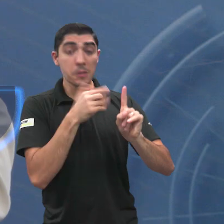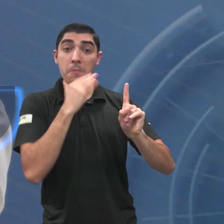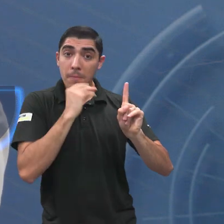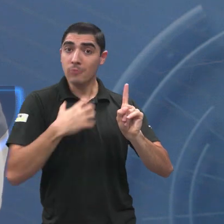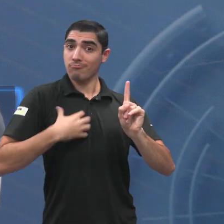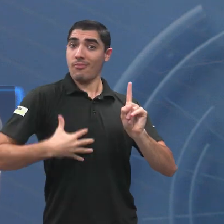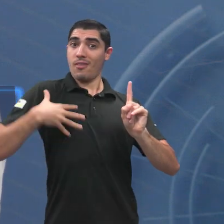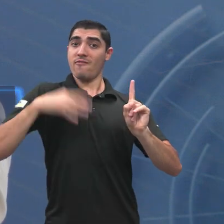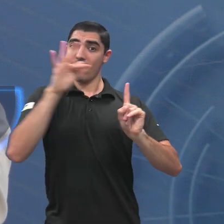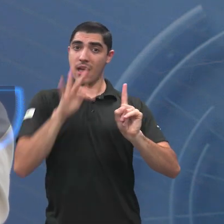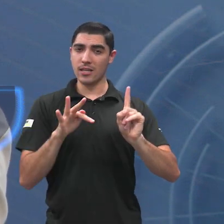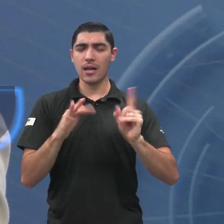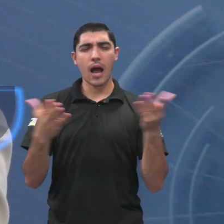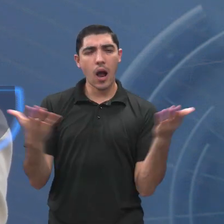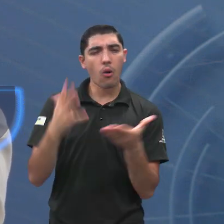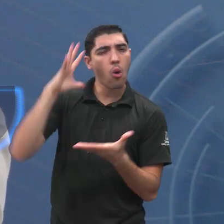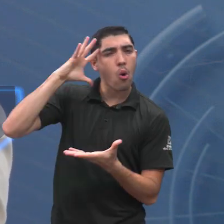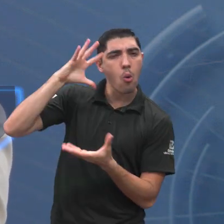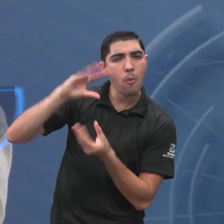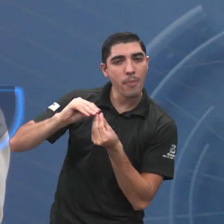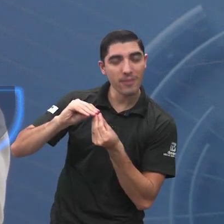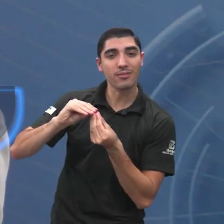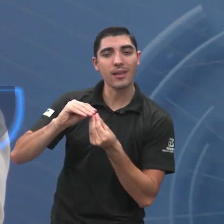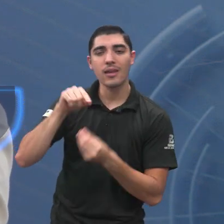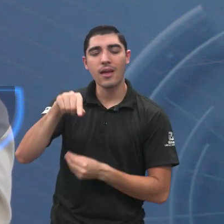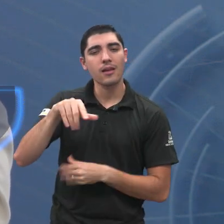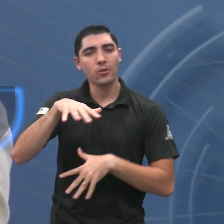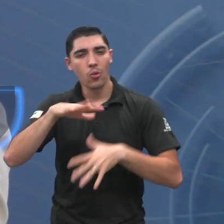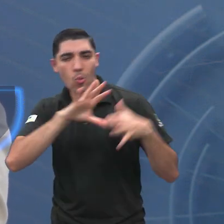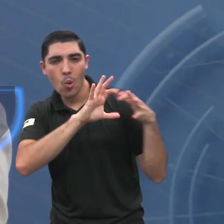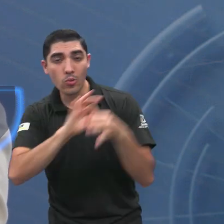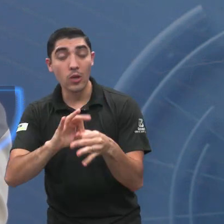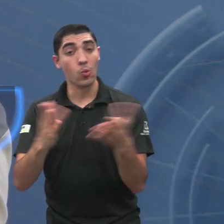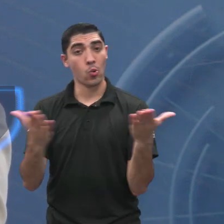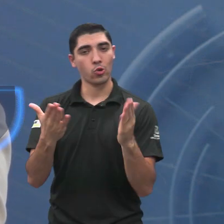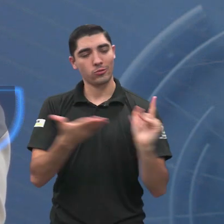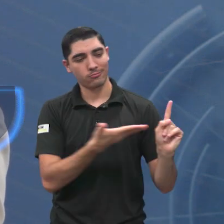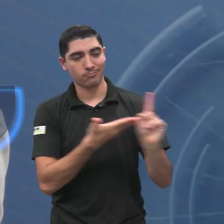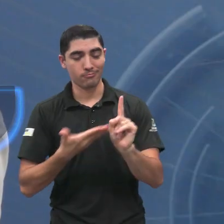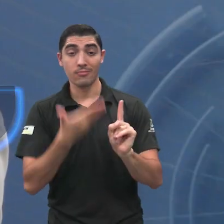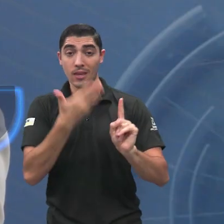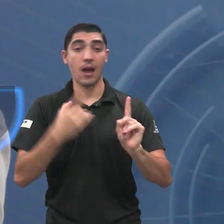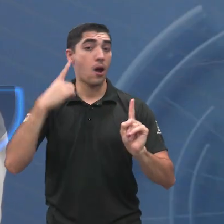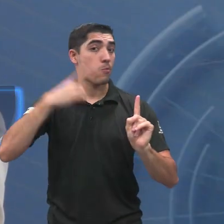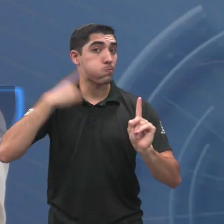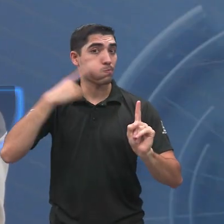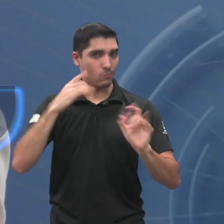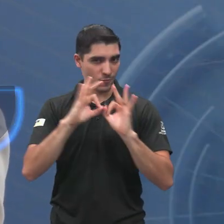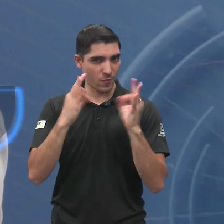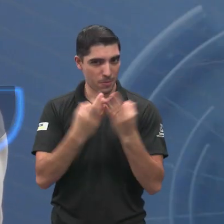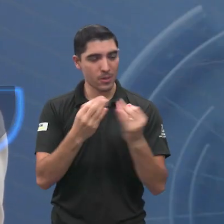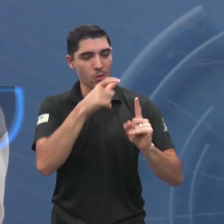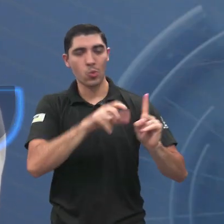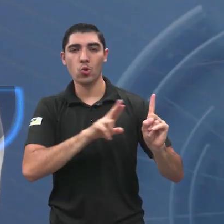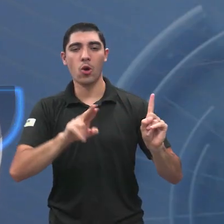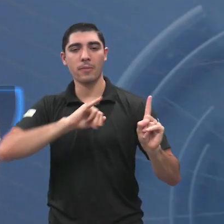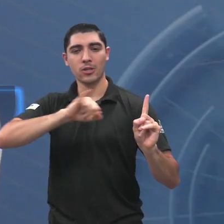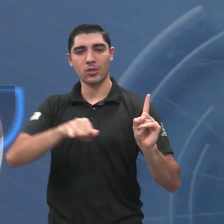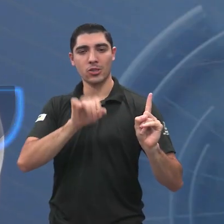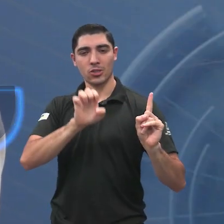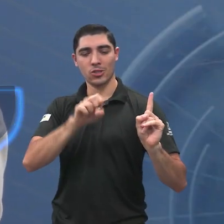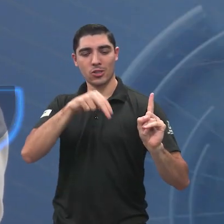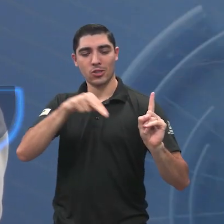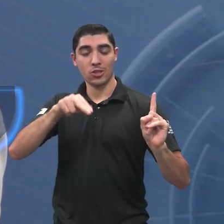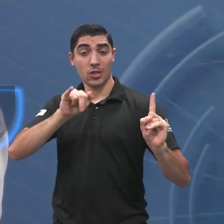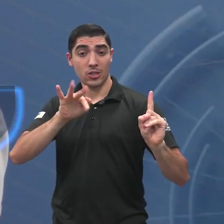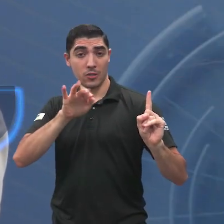a entender esse cenário, recebemos hoje a advogada de família Jennifer Gomes, que vai explicar,